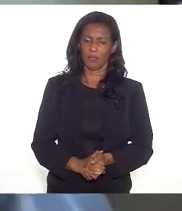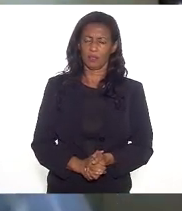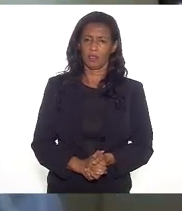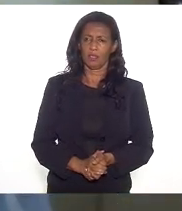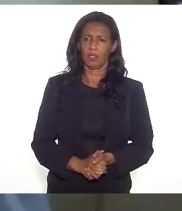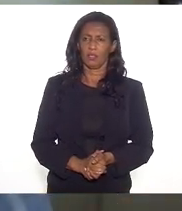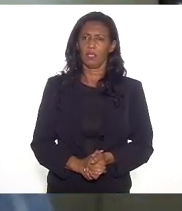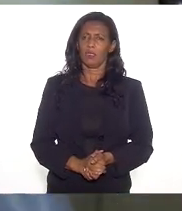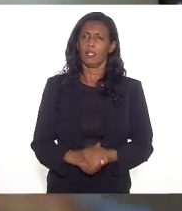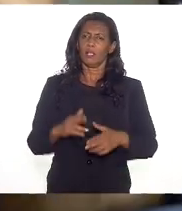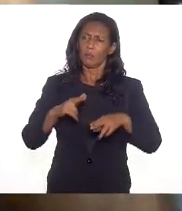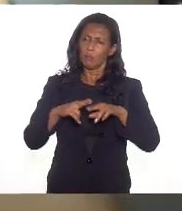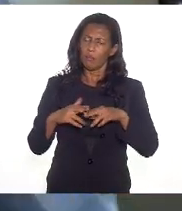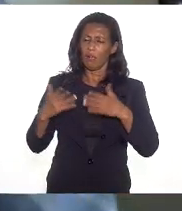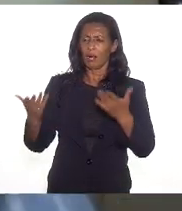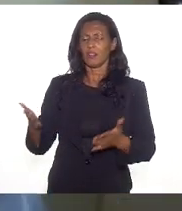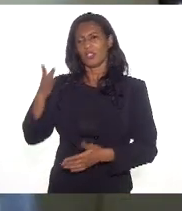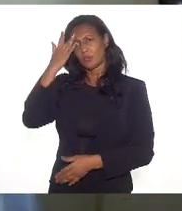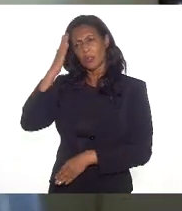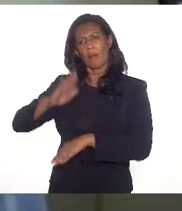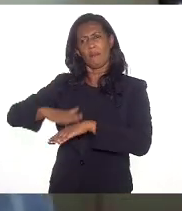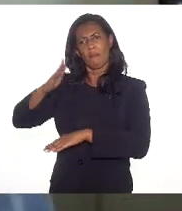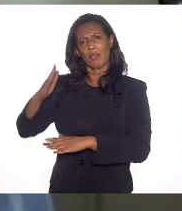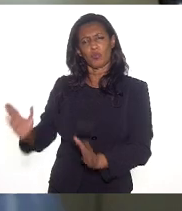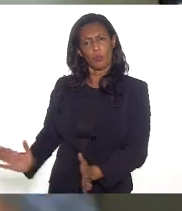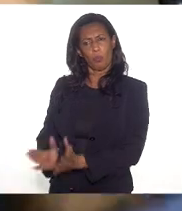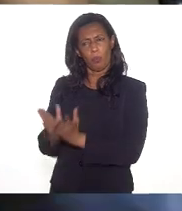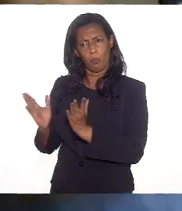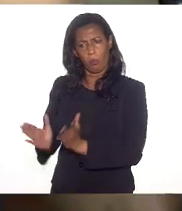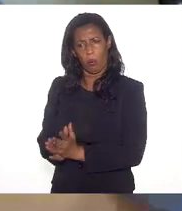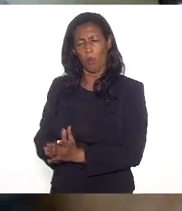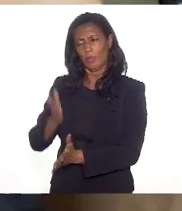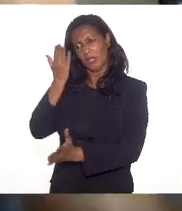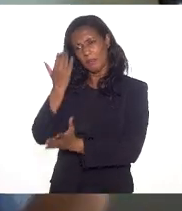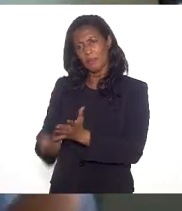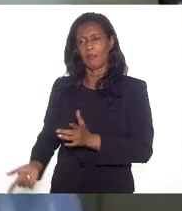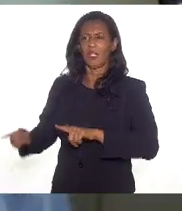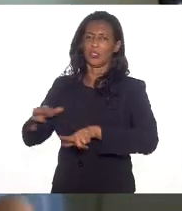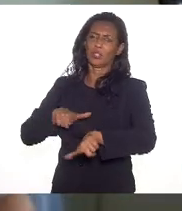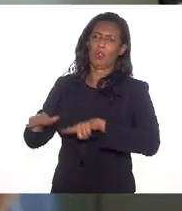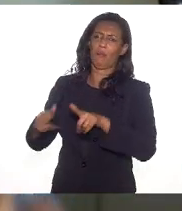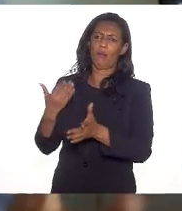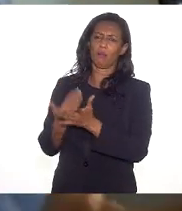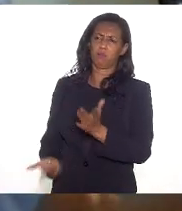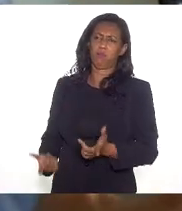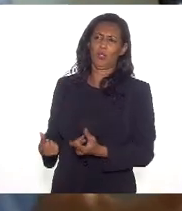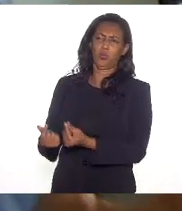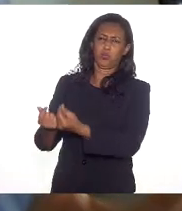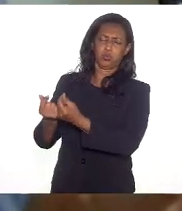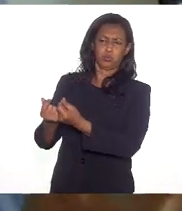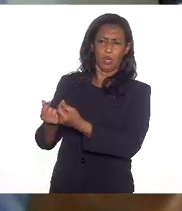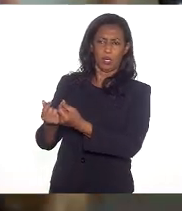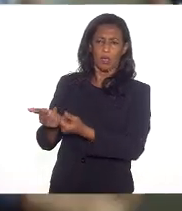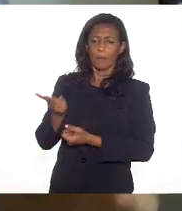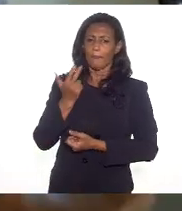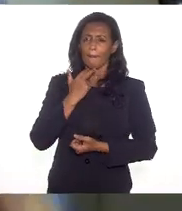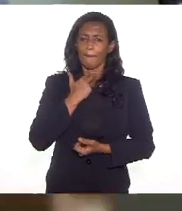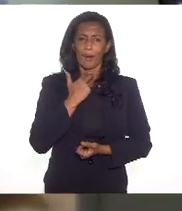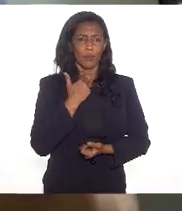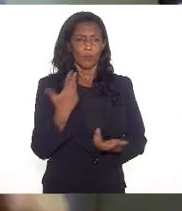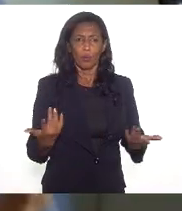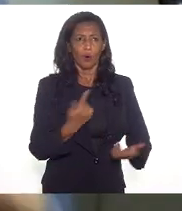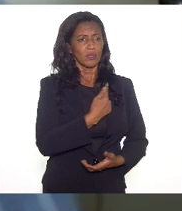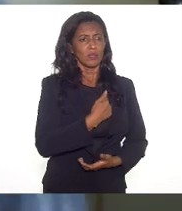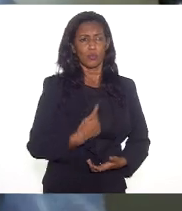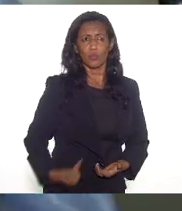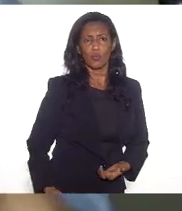menos favorecidos, dos mais pobres, que perdem emprego e perdem renda. Mas não pode ser um governo